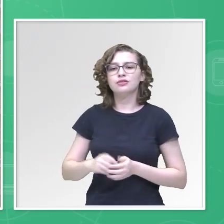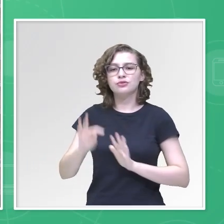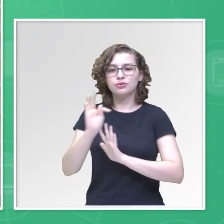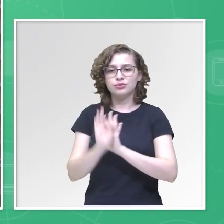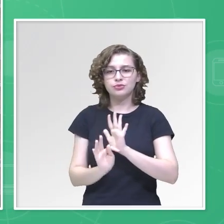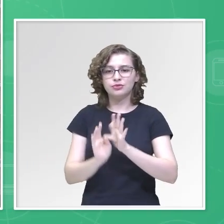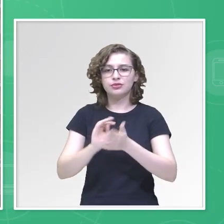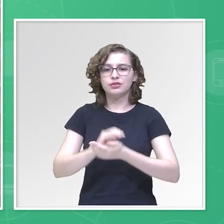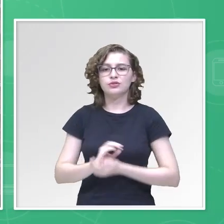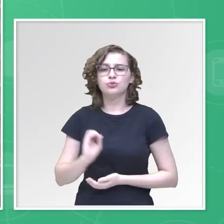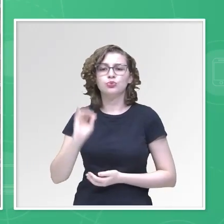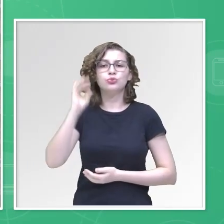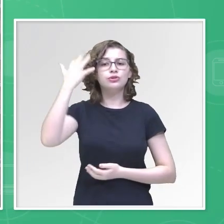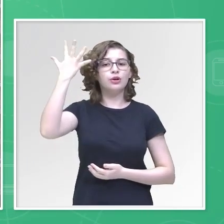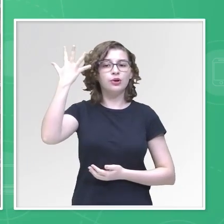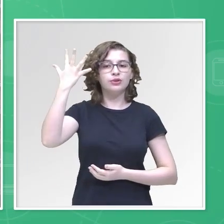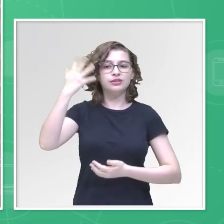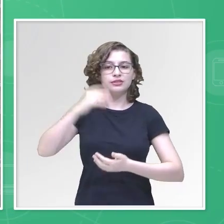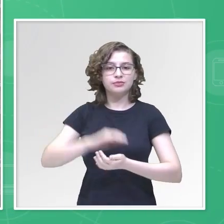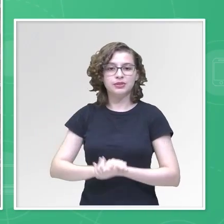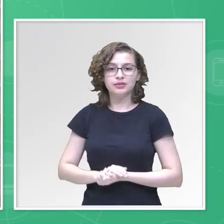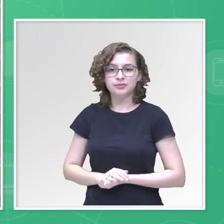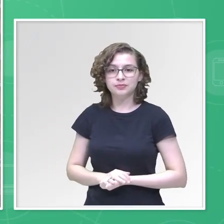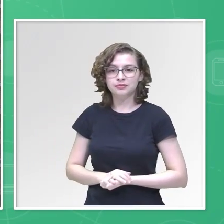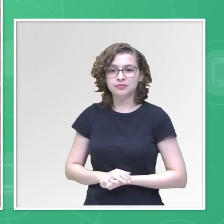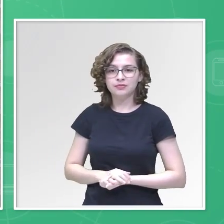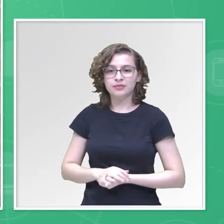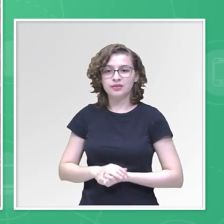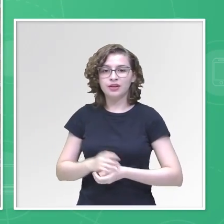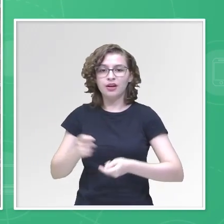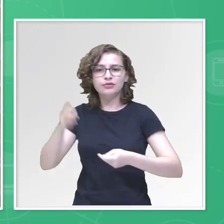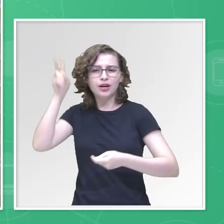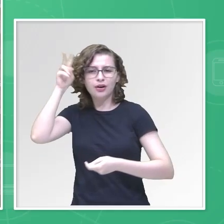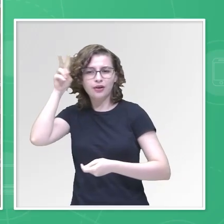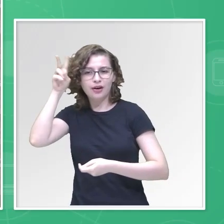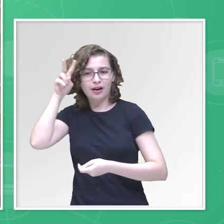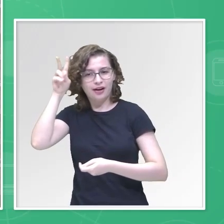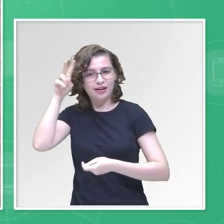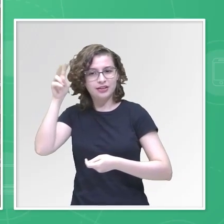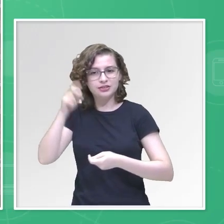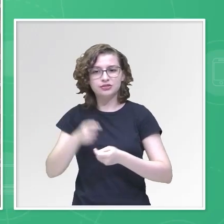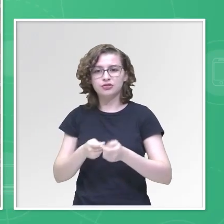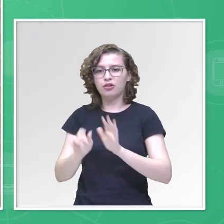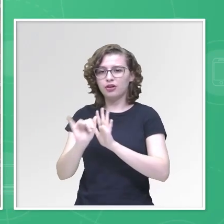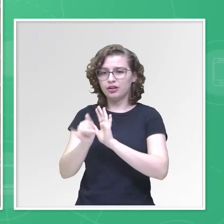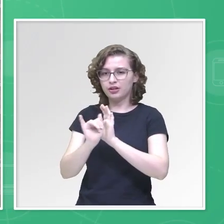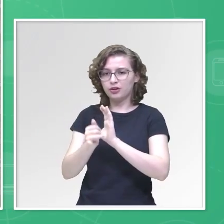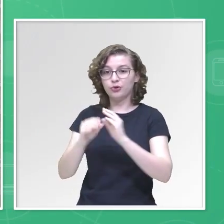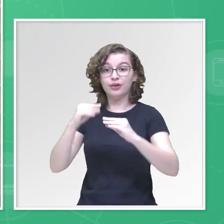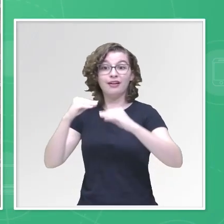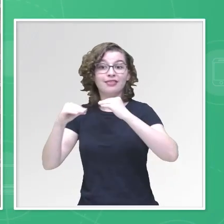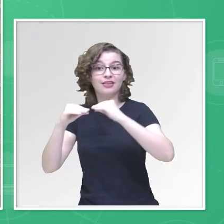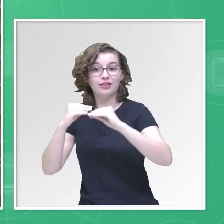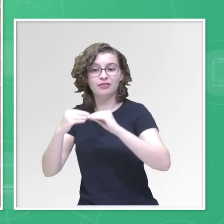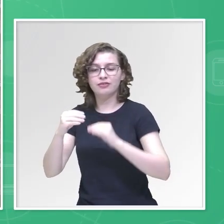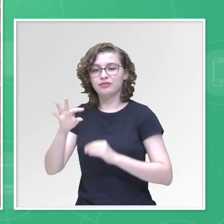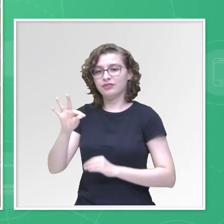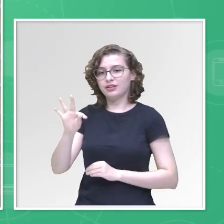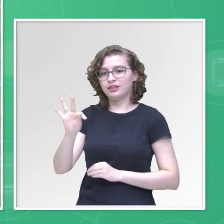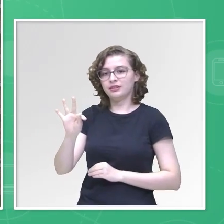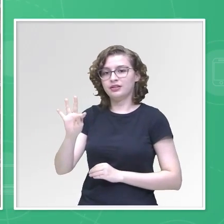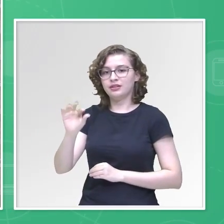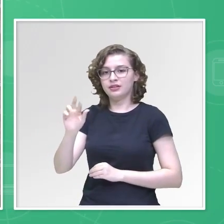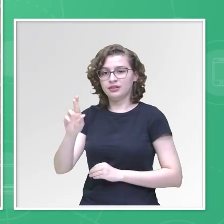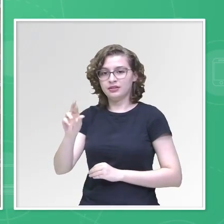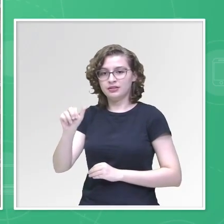da novela da fábula do do romance então do texto narrativo muito bem o enredo